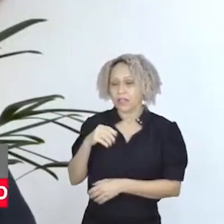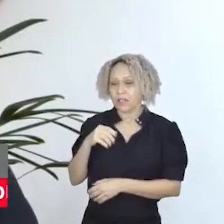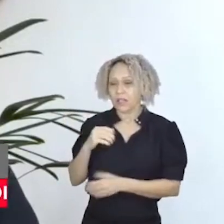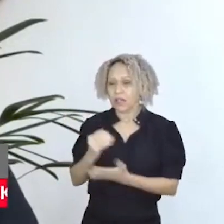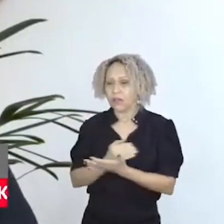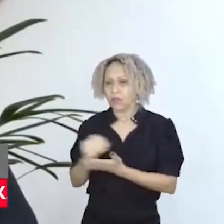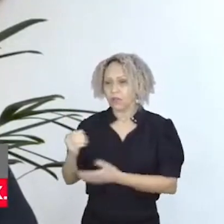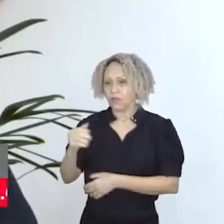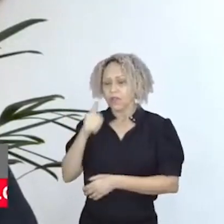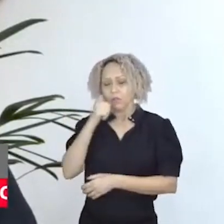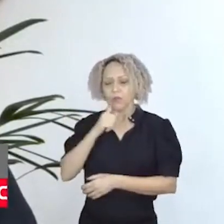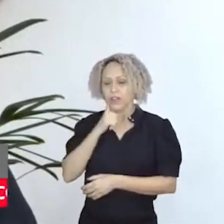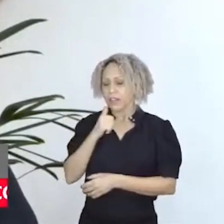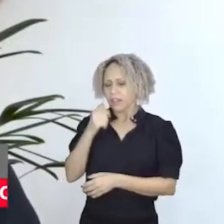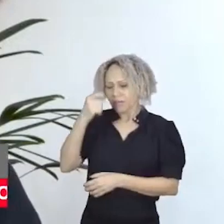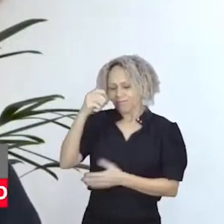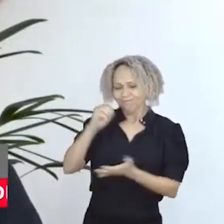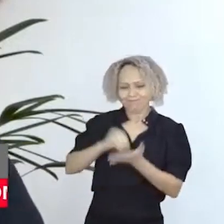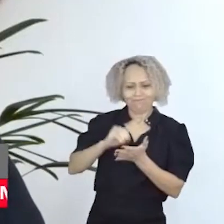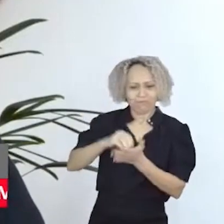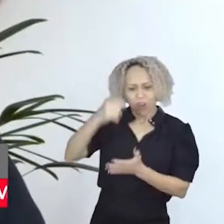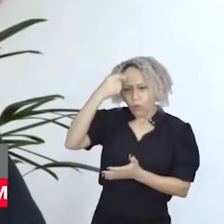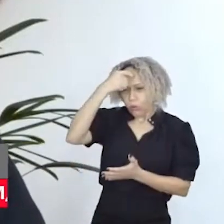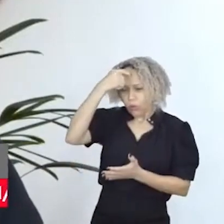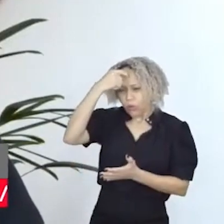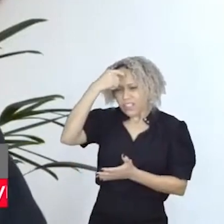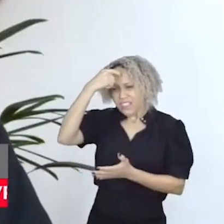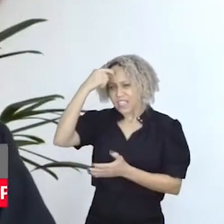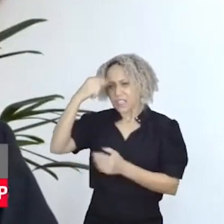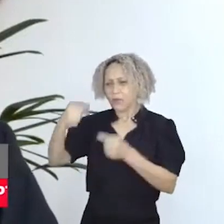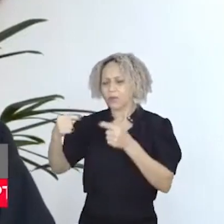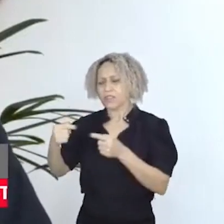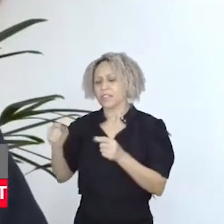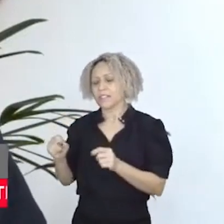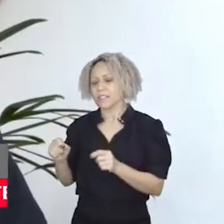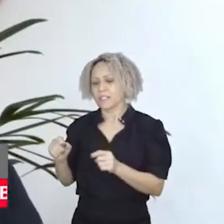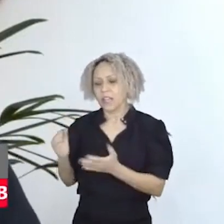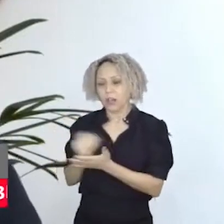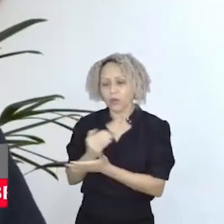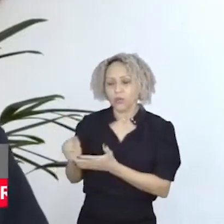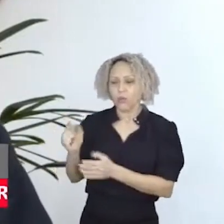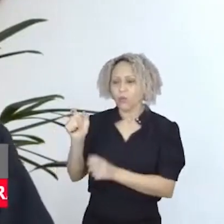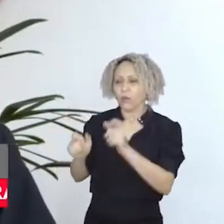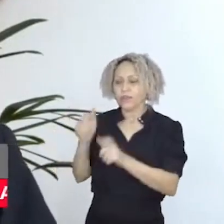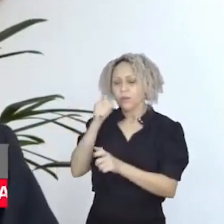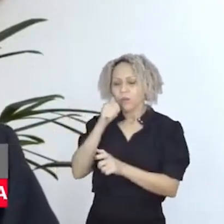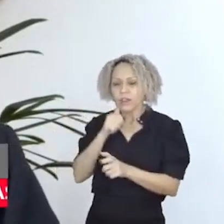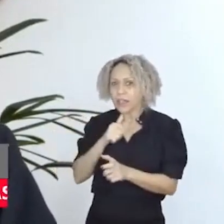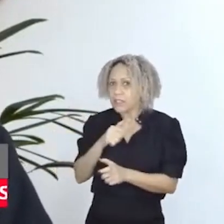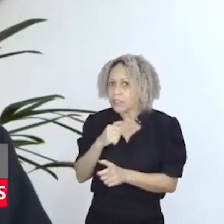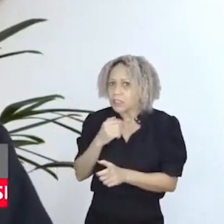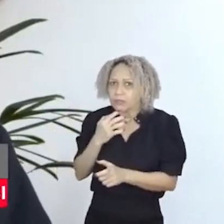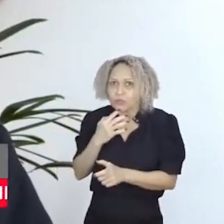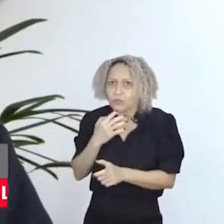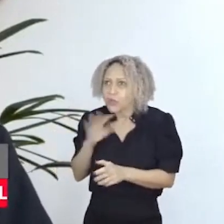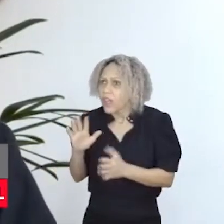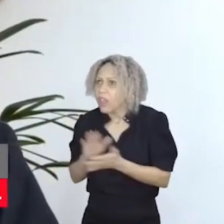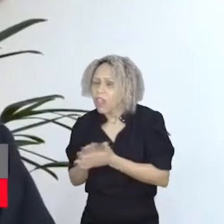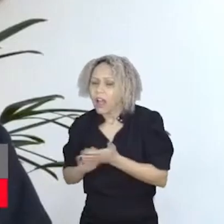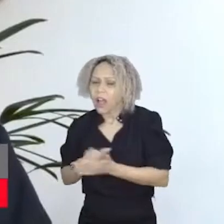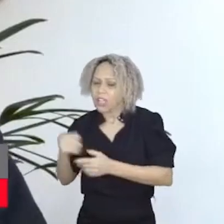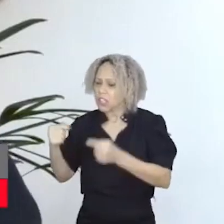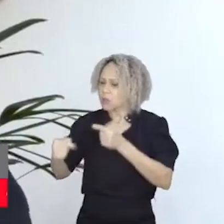não têm um programa, uma proposta, uma linha política, e que são jogadas nesse universo. Então